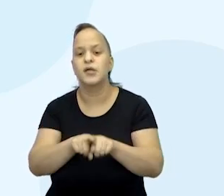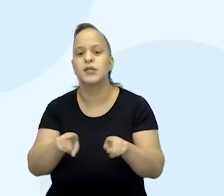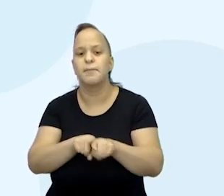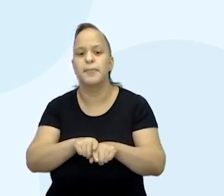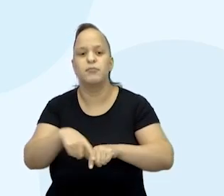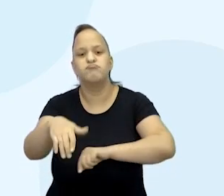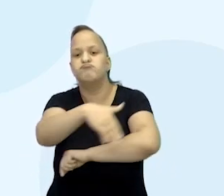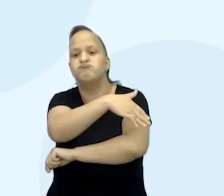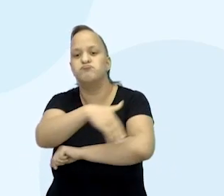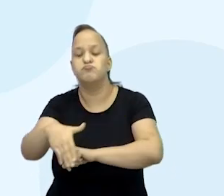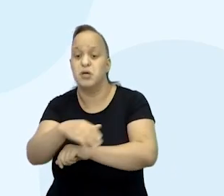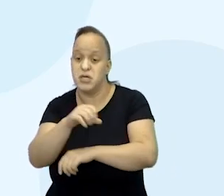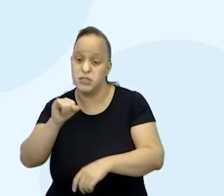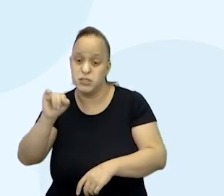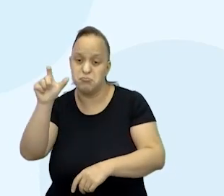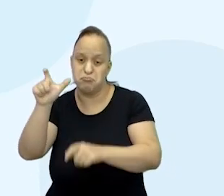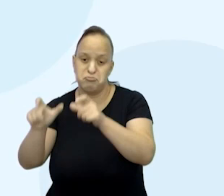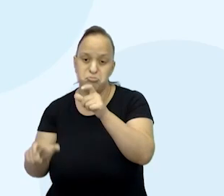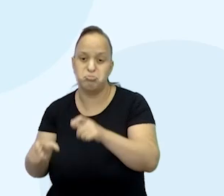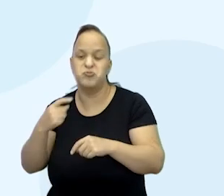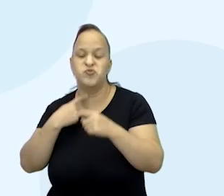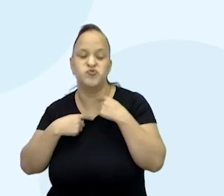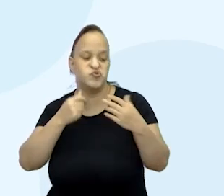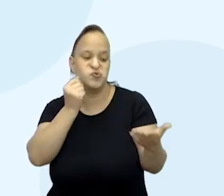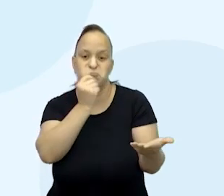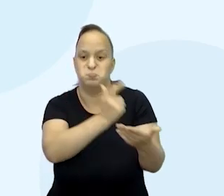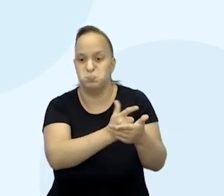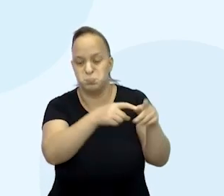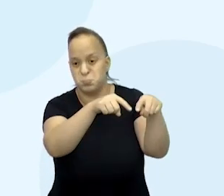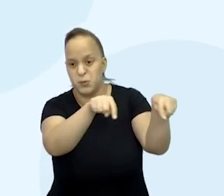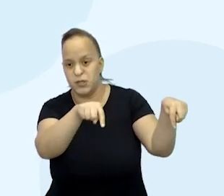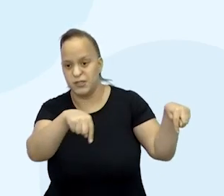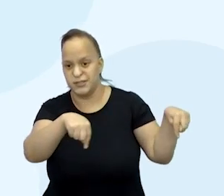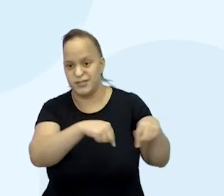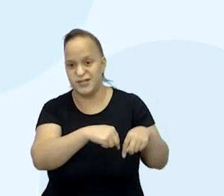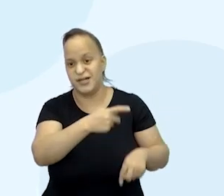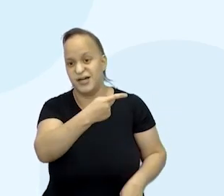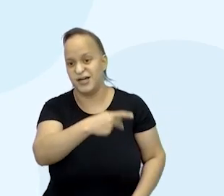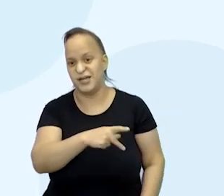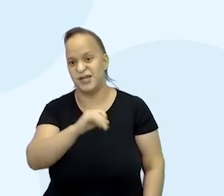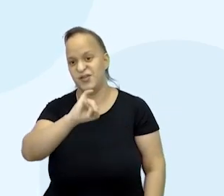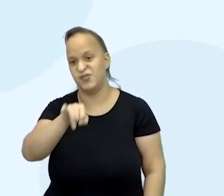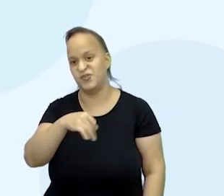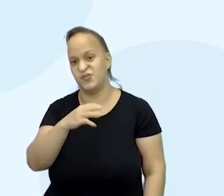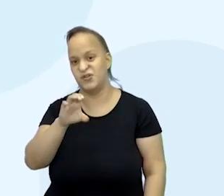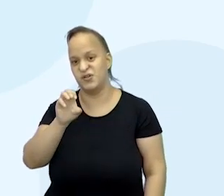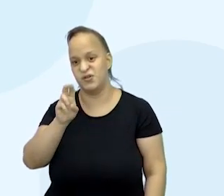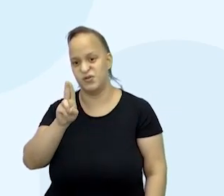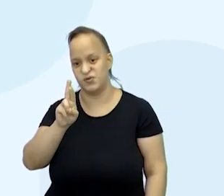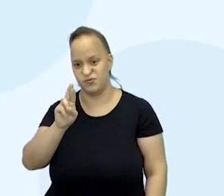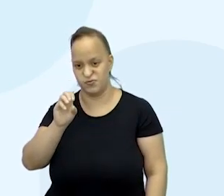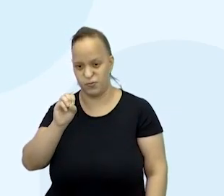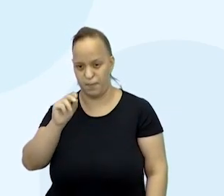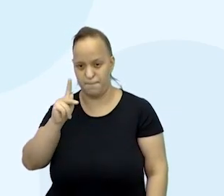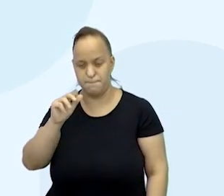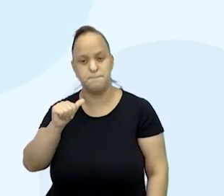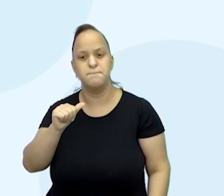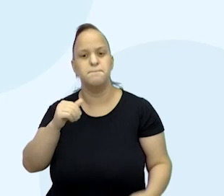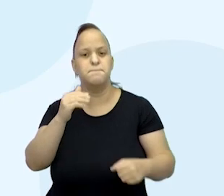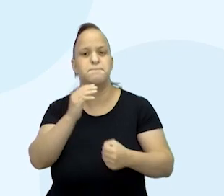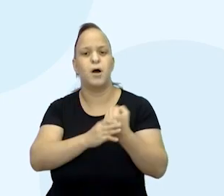endereço, caso a pessoa quisesse comprar aí um terreno no Jardim Europa para construir a sua casa, tá?